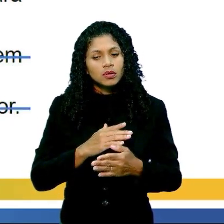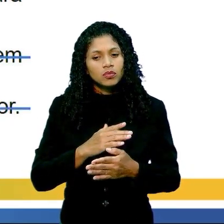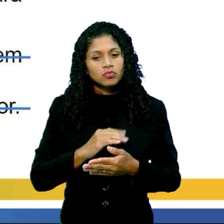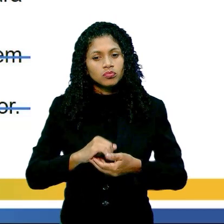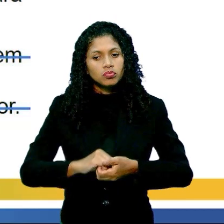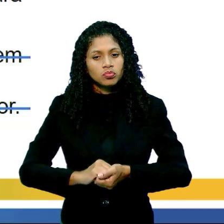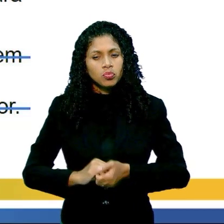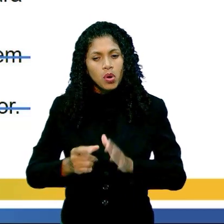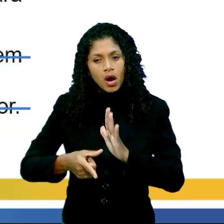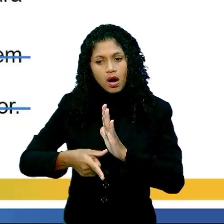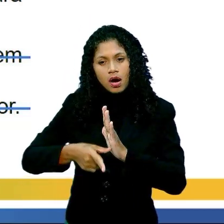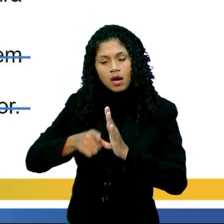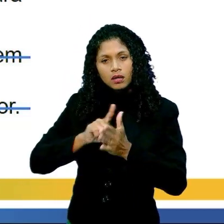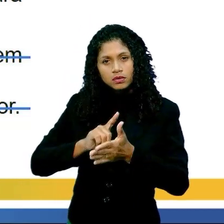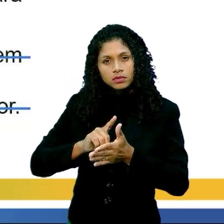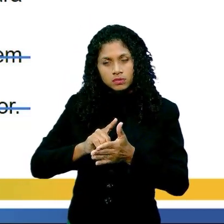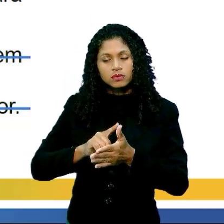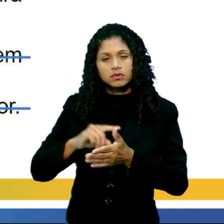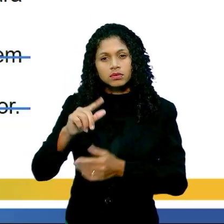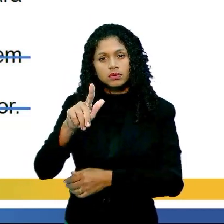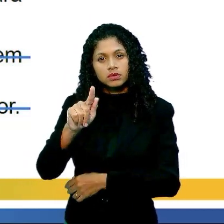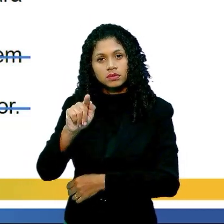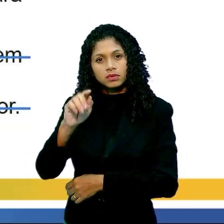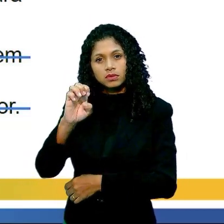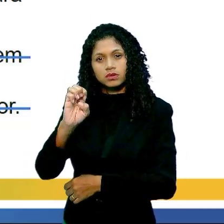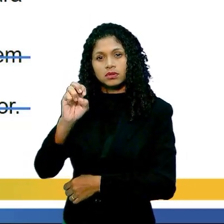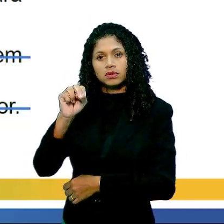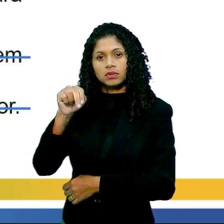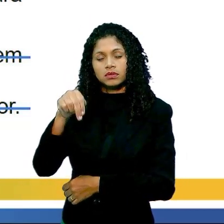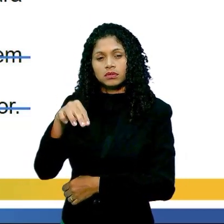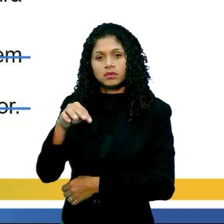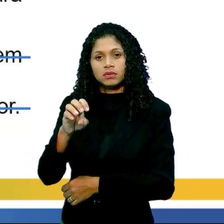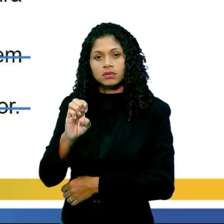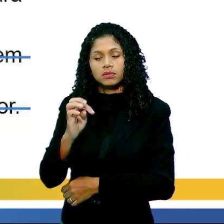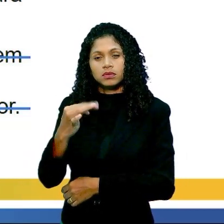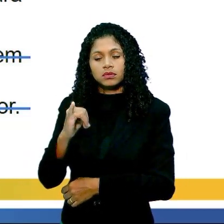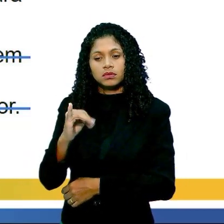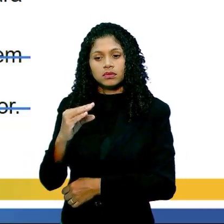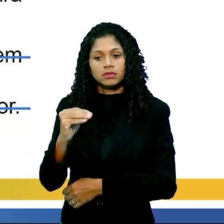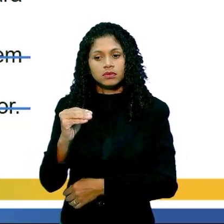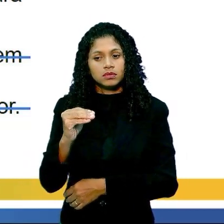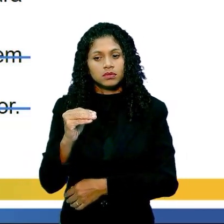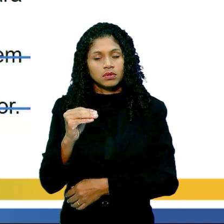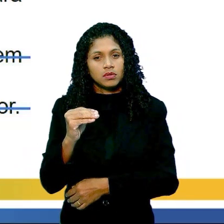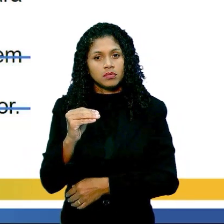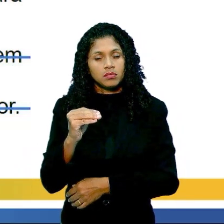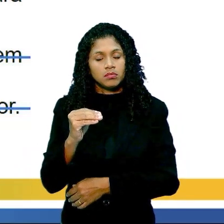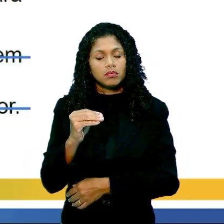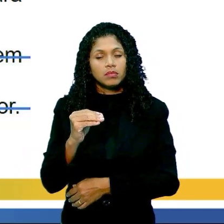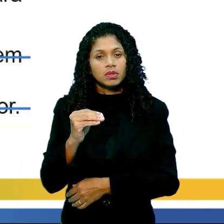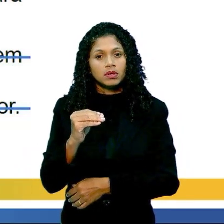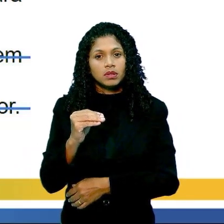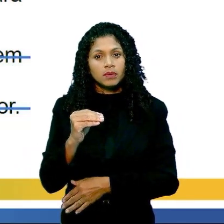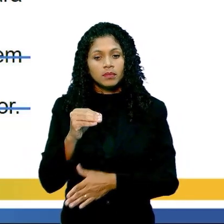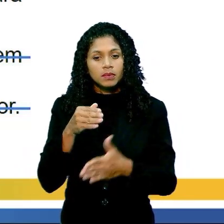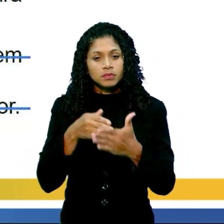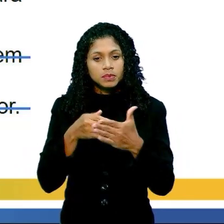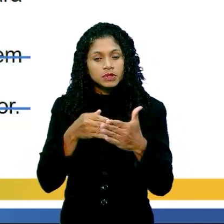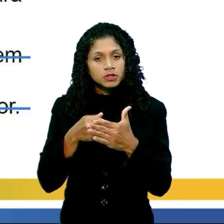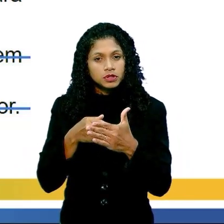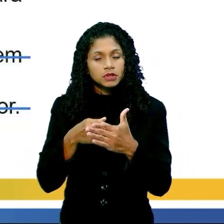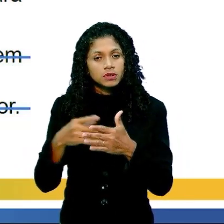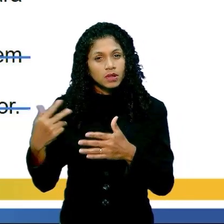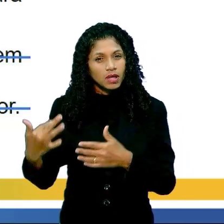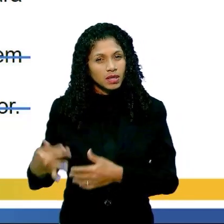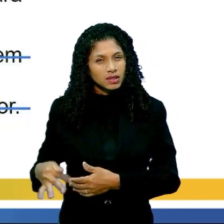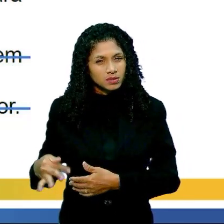Também não temos essa informação no texto, ok? Portanto, vamos descartar essa alternativa. E